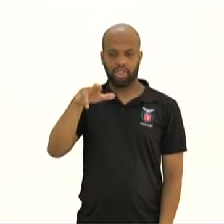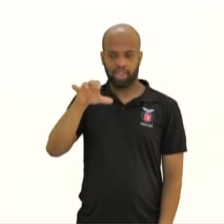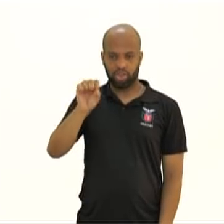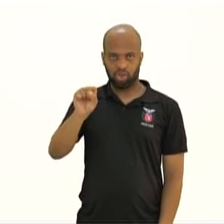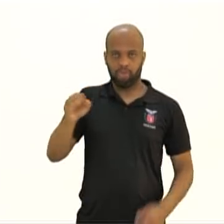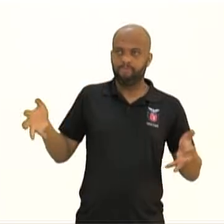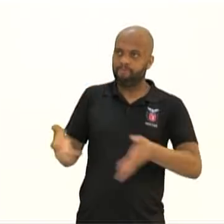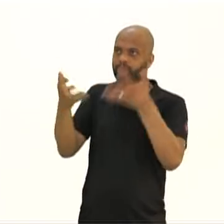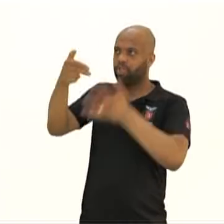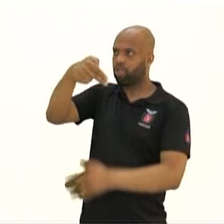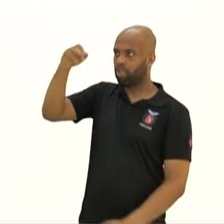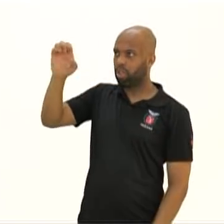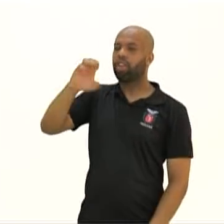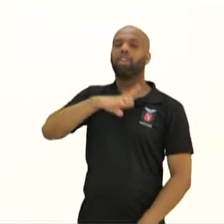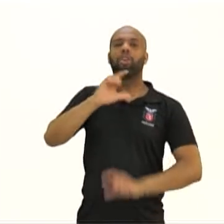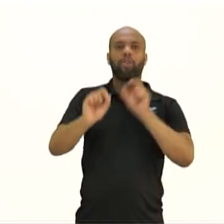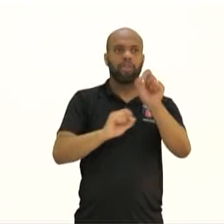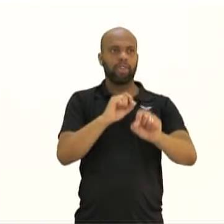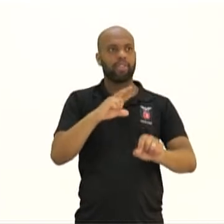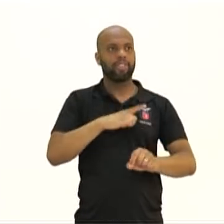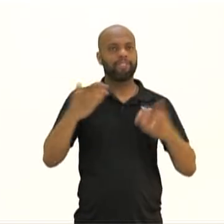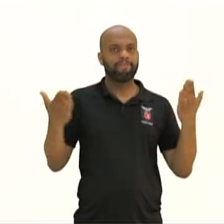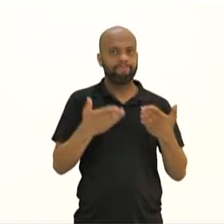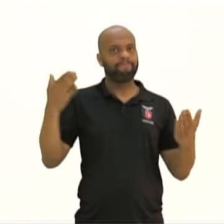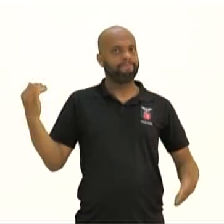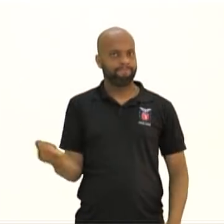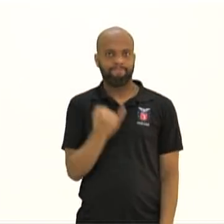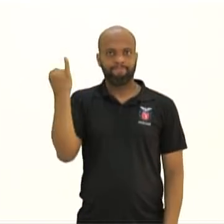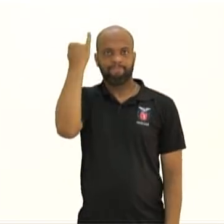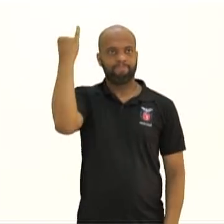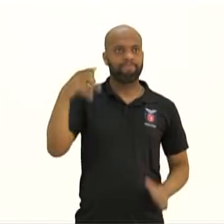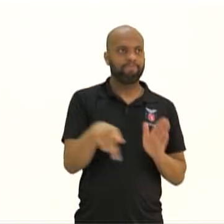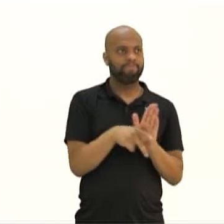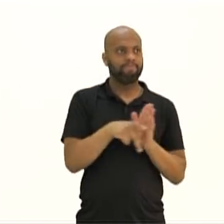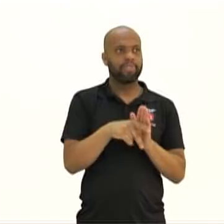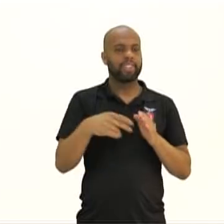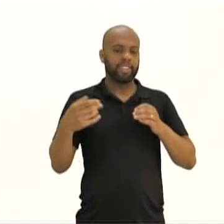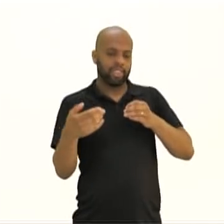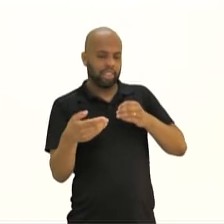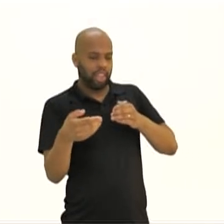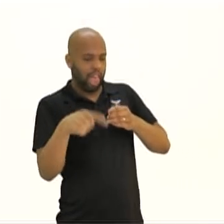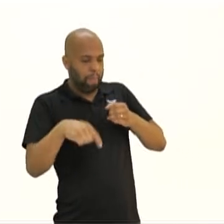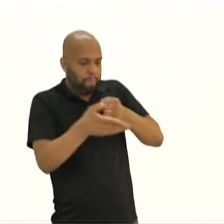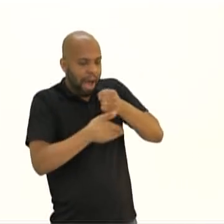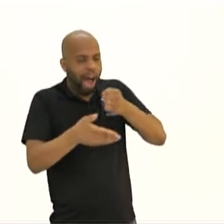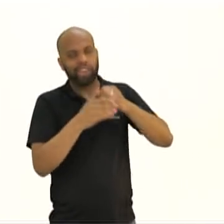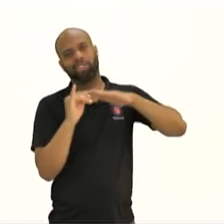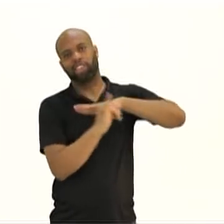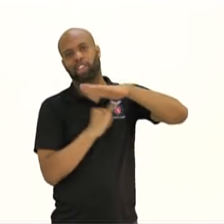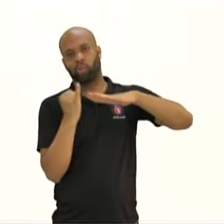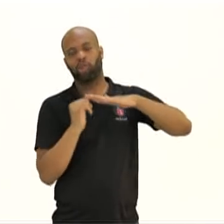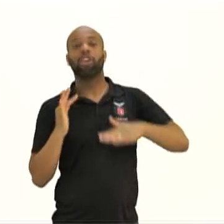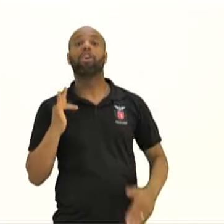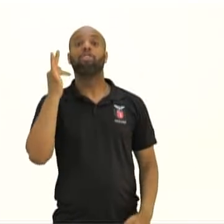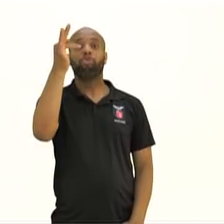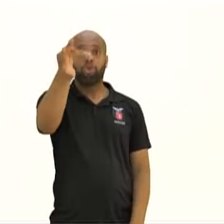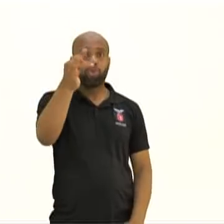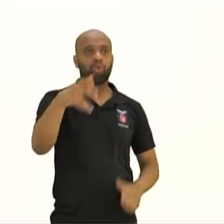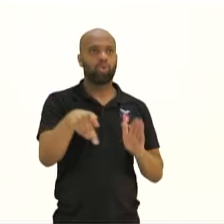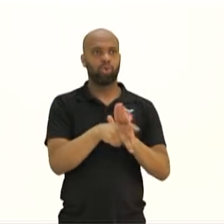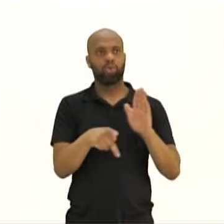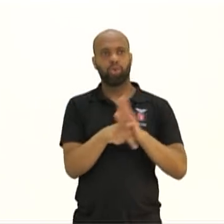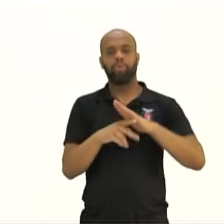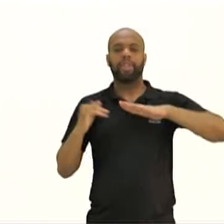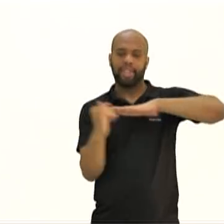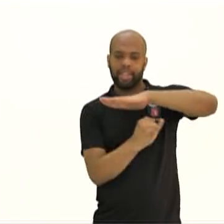Percebe-se aqui uma grande importância que se dá à indústria de base para um futuro promissor para as indústrias